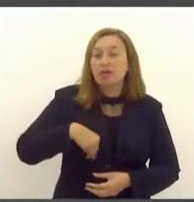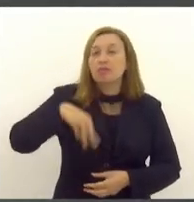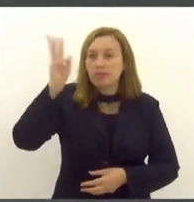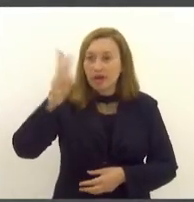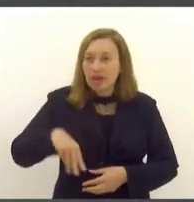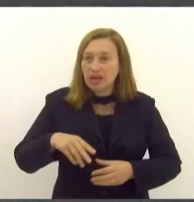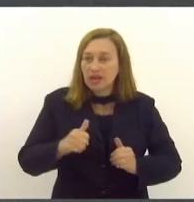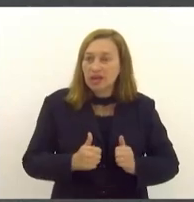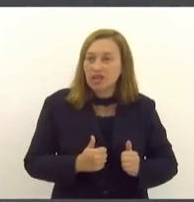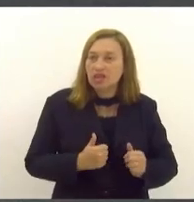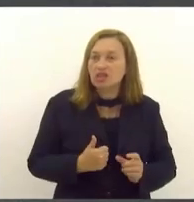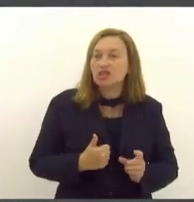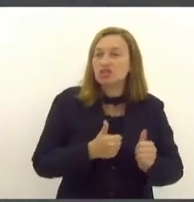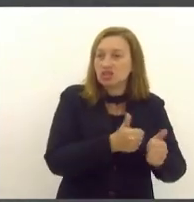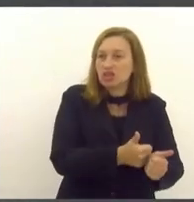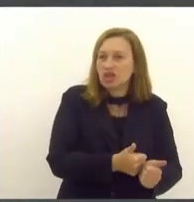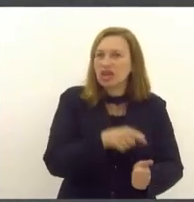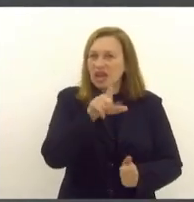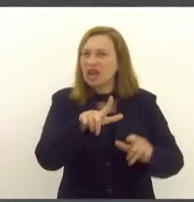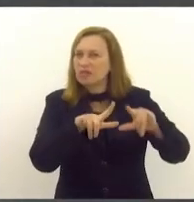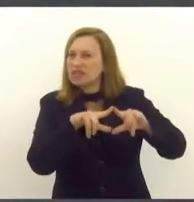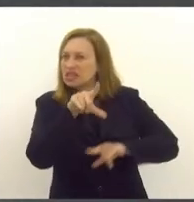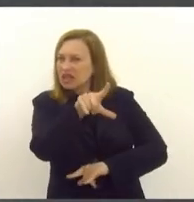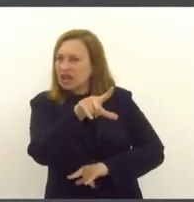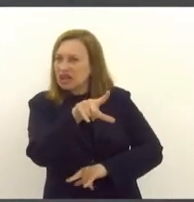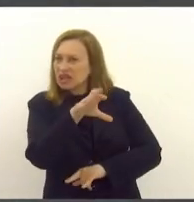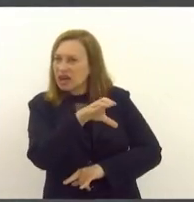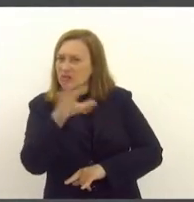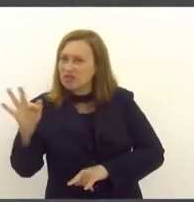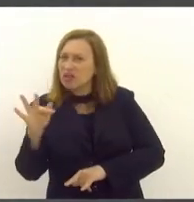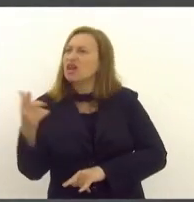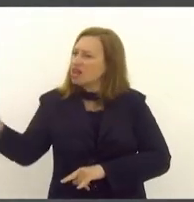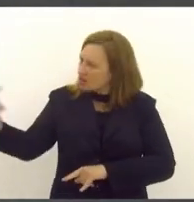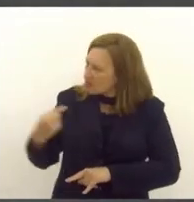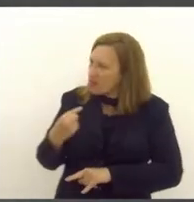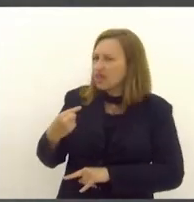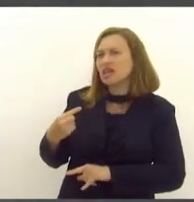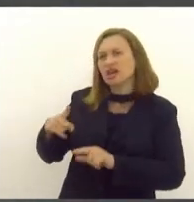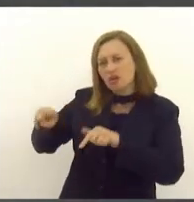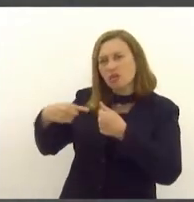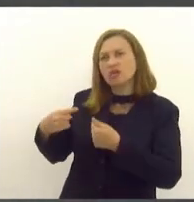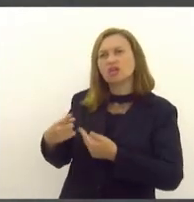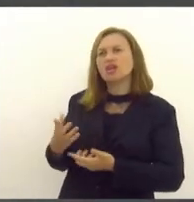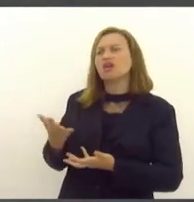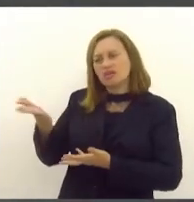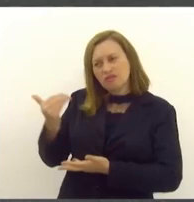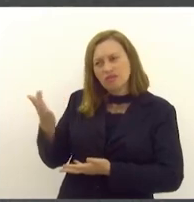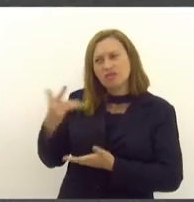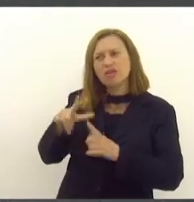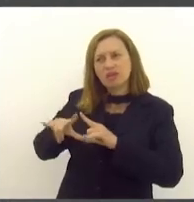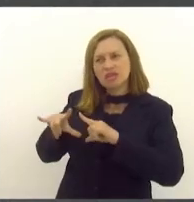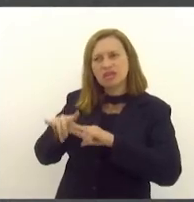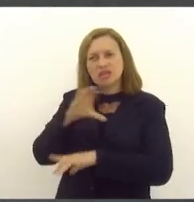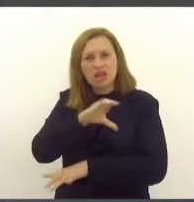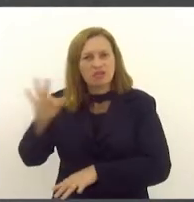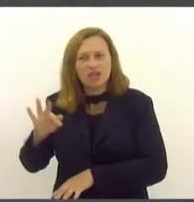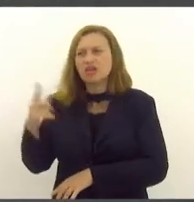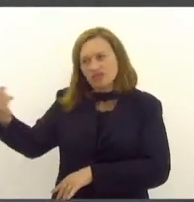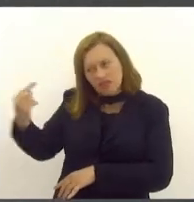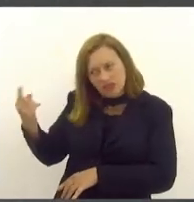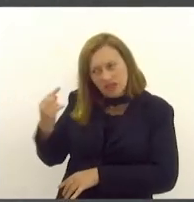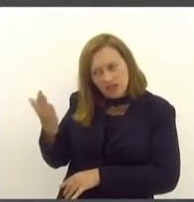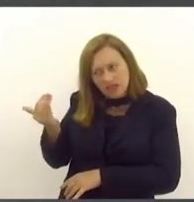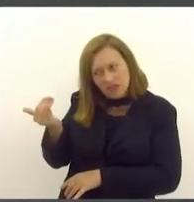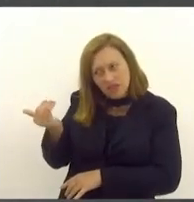aqui o desafio para ele miliciano lá em Cabo Frio Diz ele que é né ele pode vir aqui a frontal a gente fica aqui ô miliciano de Cabo Frio você pode vir aqui